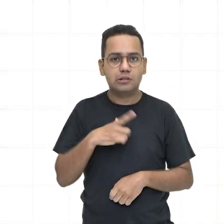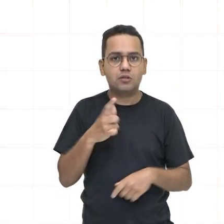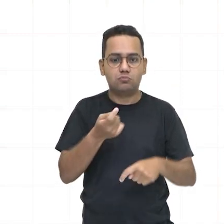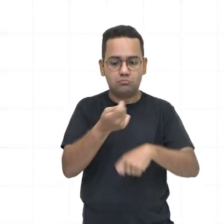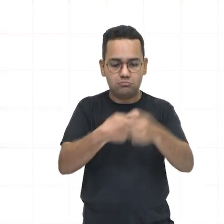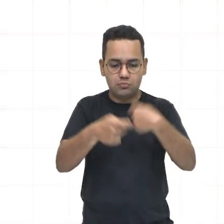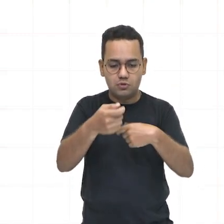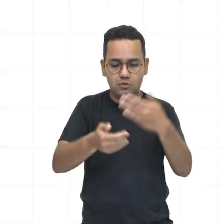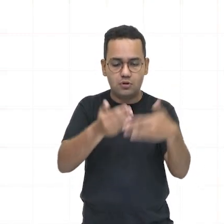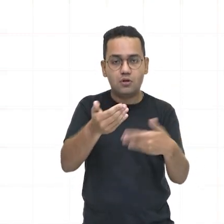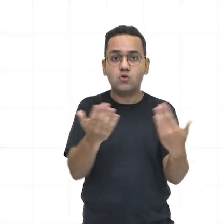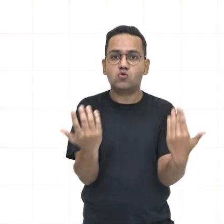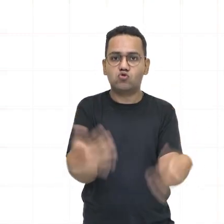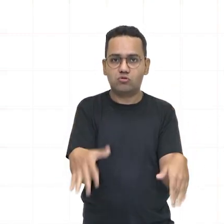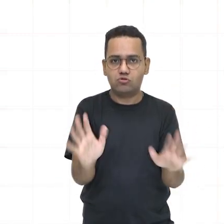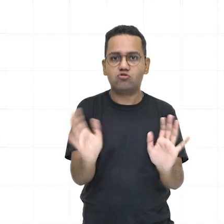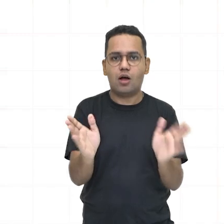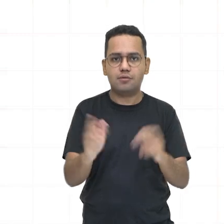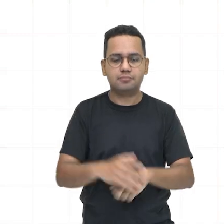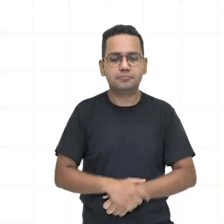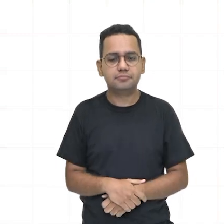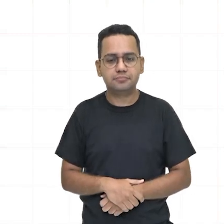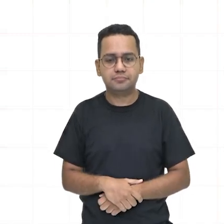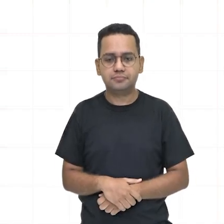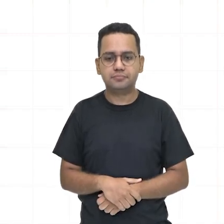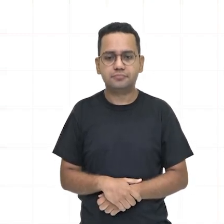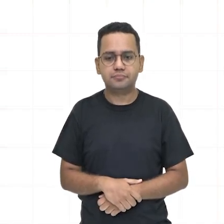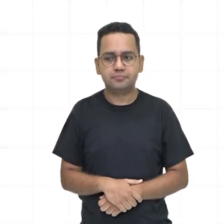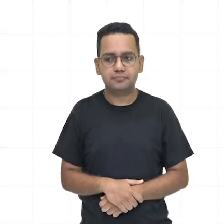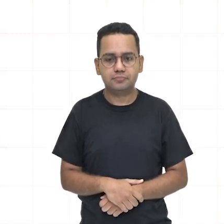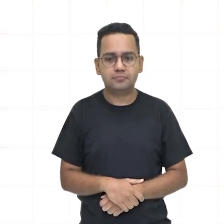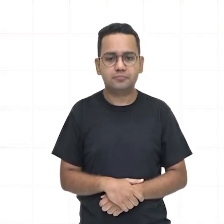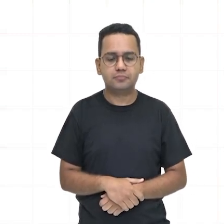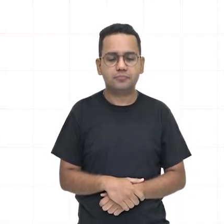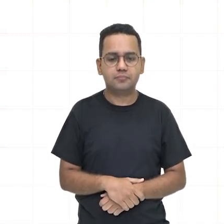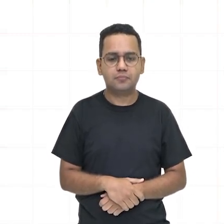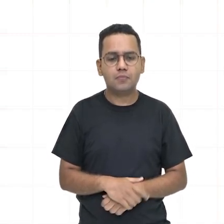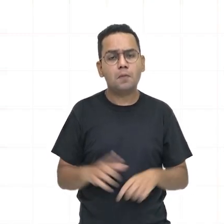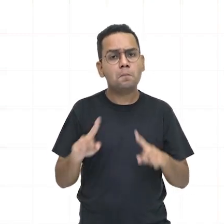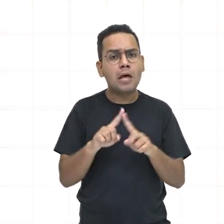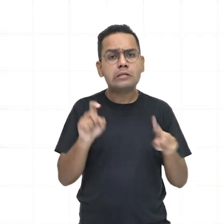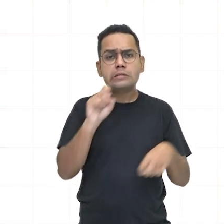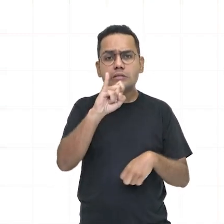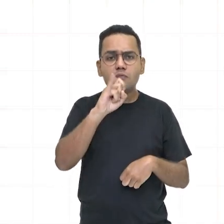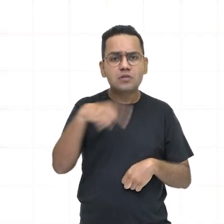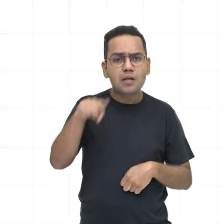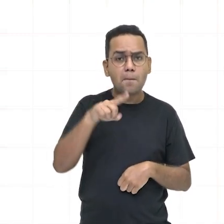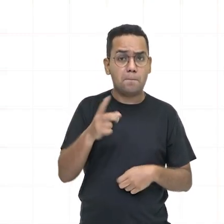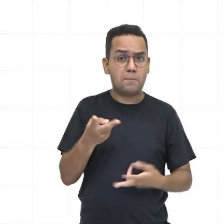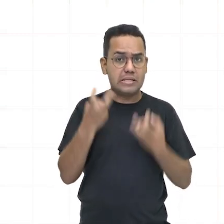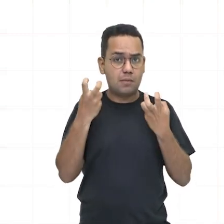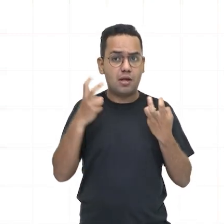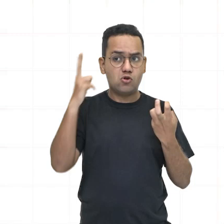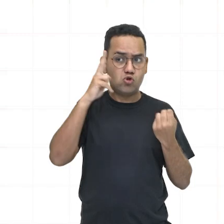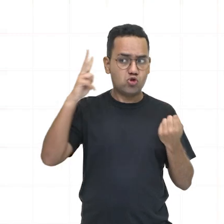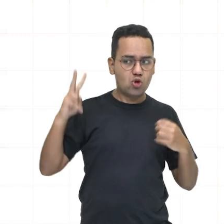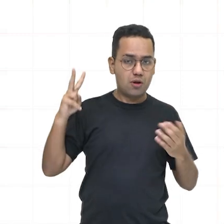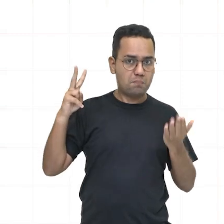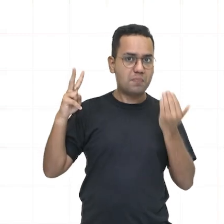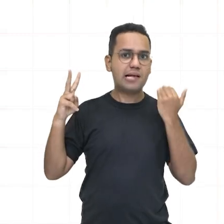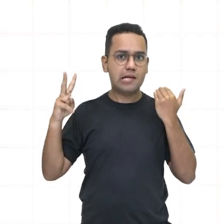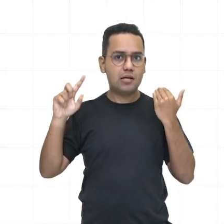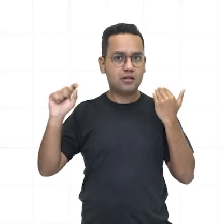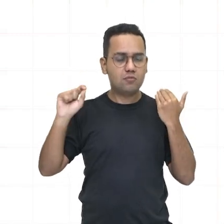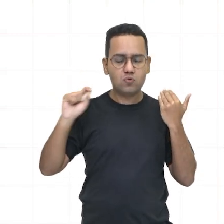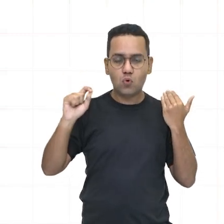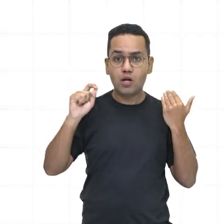avançado. E realmente, né? Se você for olhar aí a história, vai ver que alguns dos colonizadores chegaram em alguns lugares, se